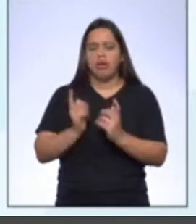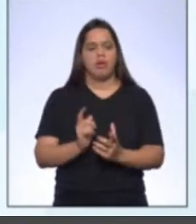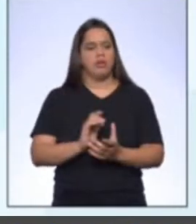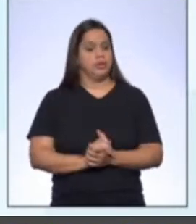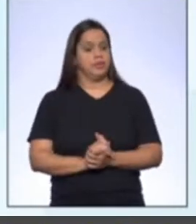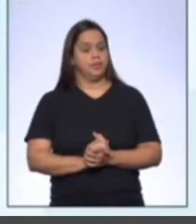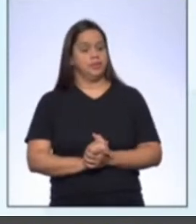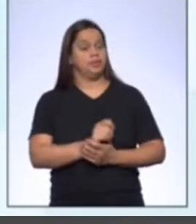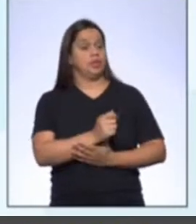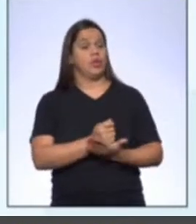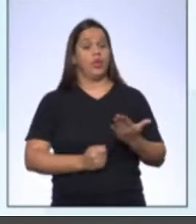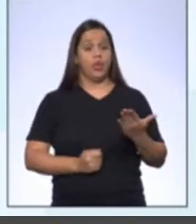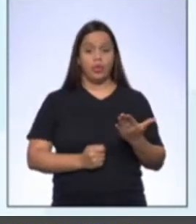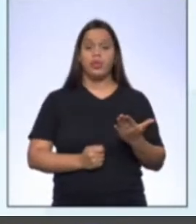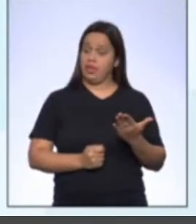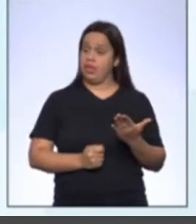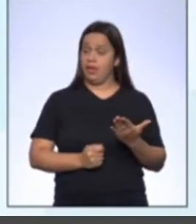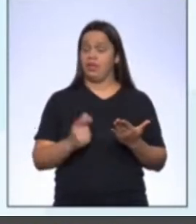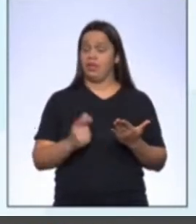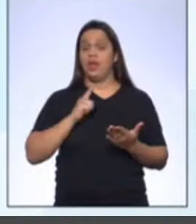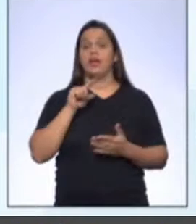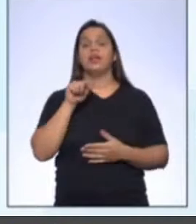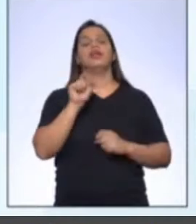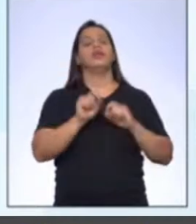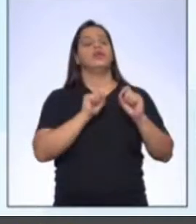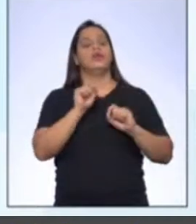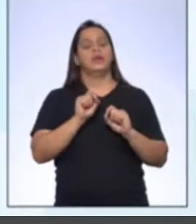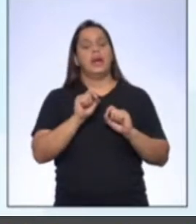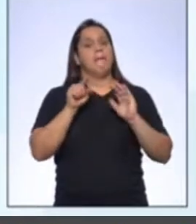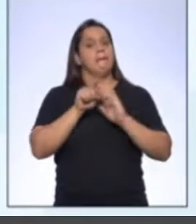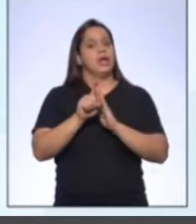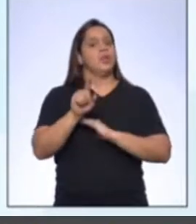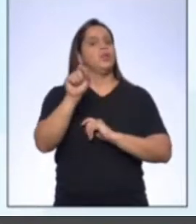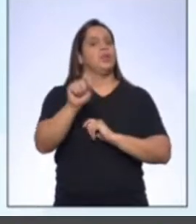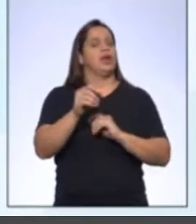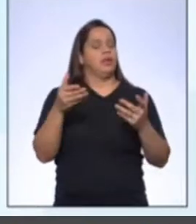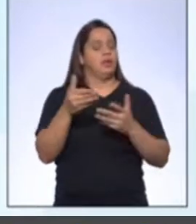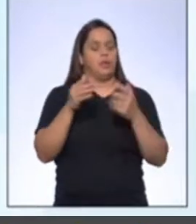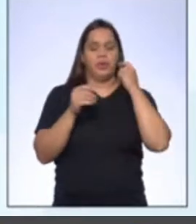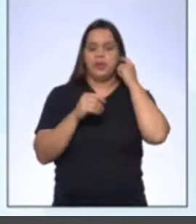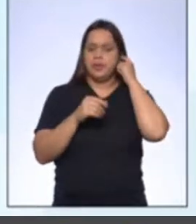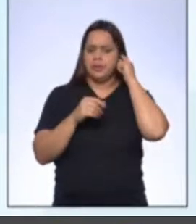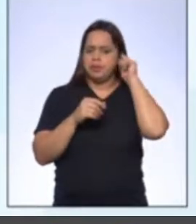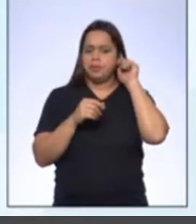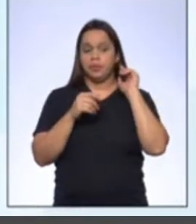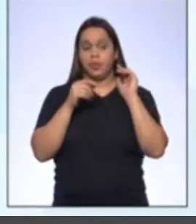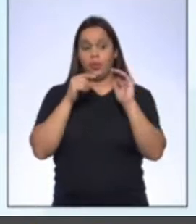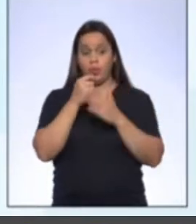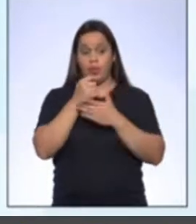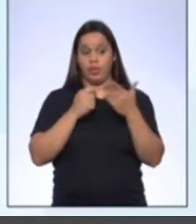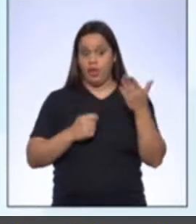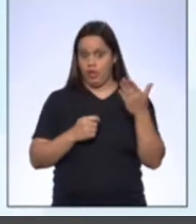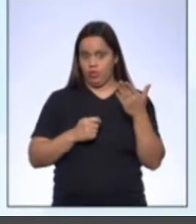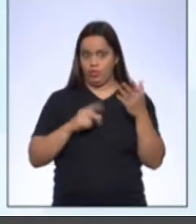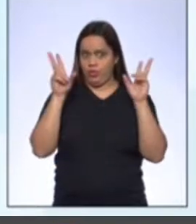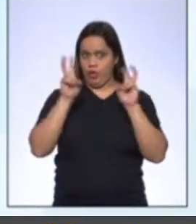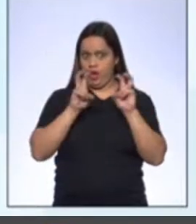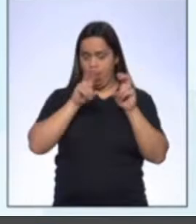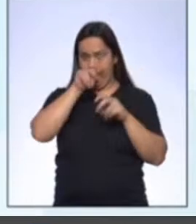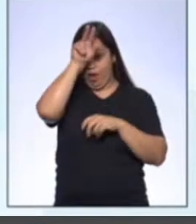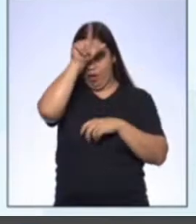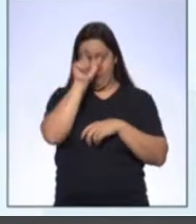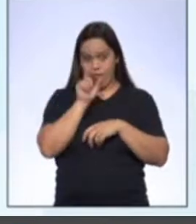Esse era o trecho do texto. E aí vem a nossa pergunta, tá bom? O texto As Formigas é